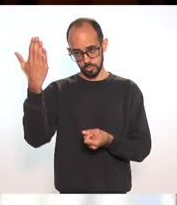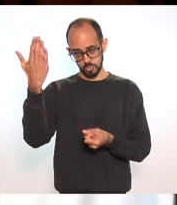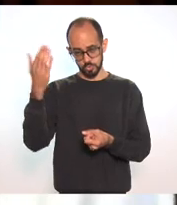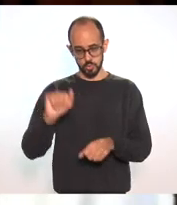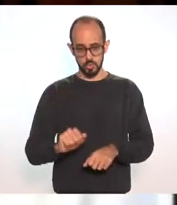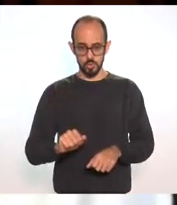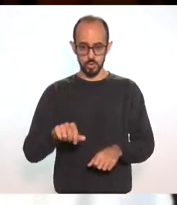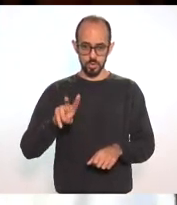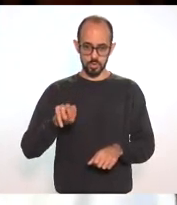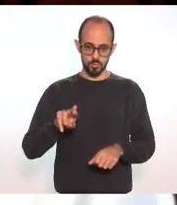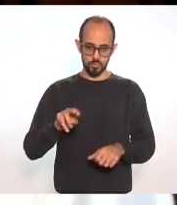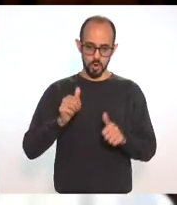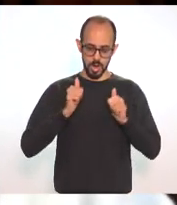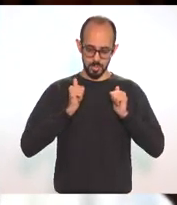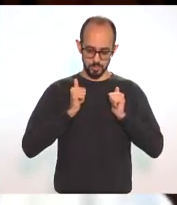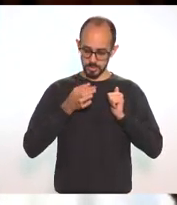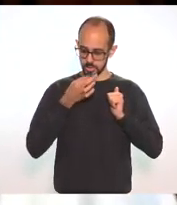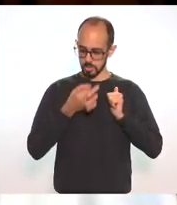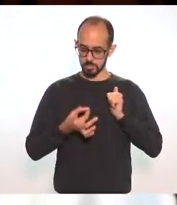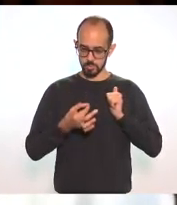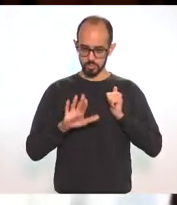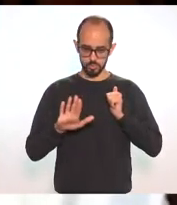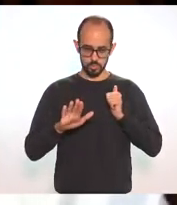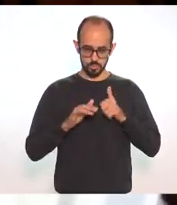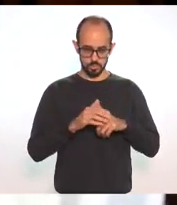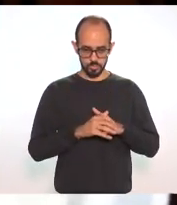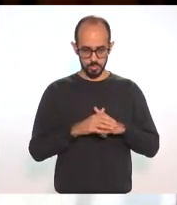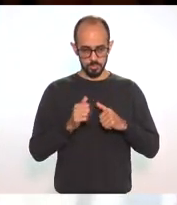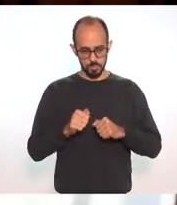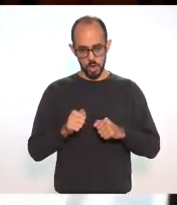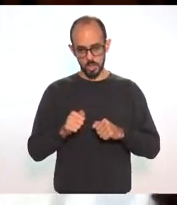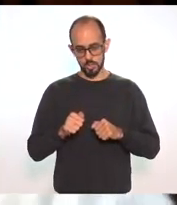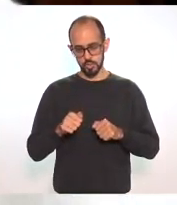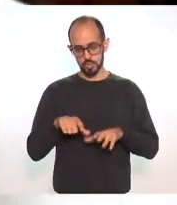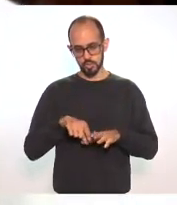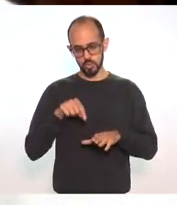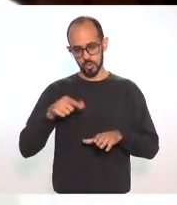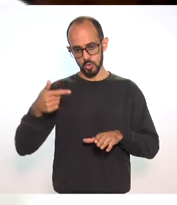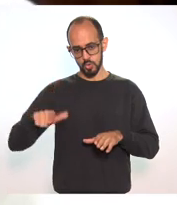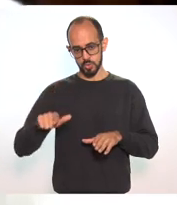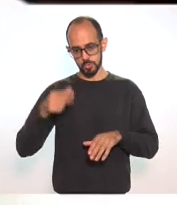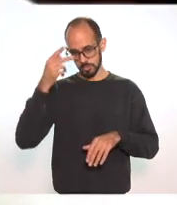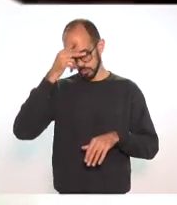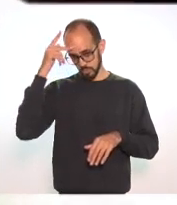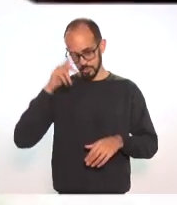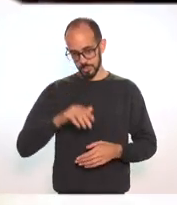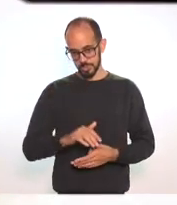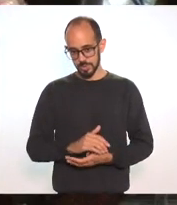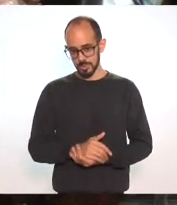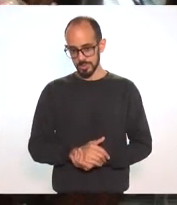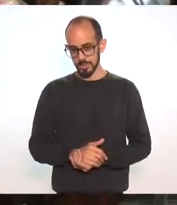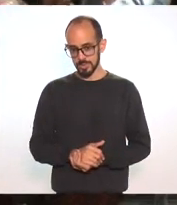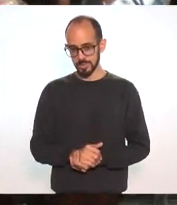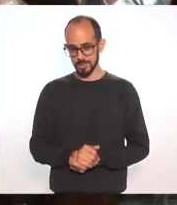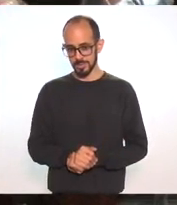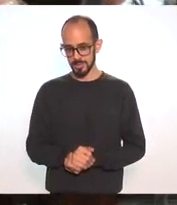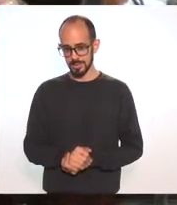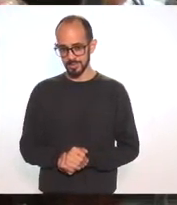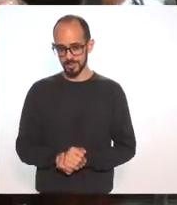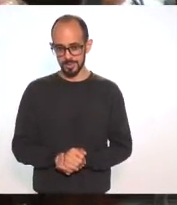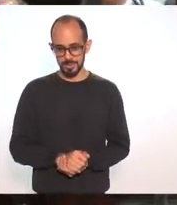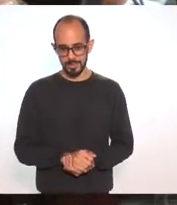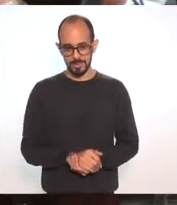vou me abster em dar o parecer, Vossa Excelência pode designar um outro parecerista da CCJ. Problema que se nós aguardarmos esse órgão aí,